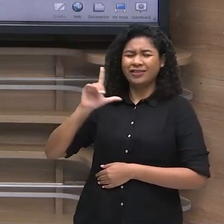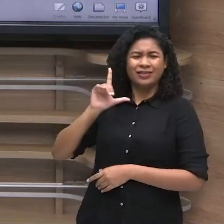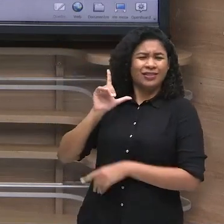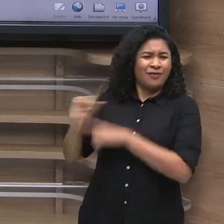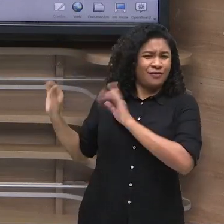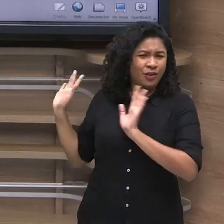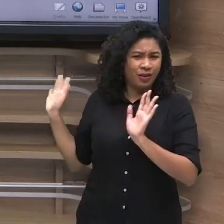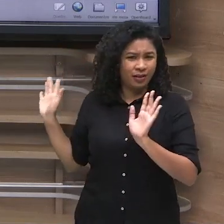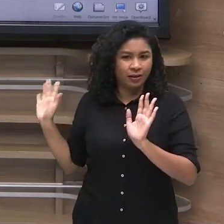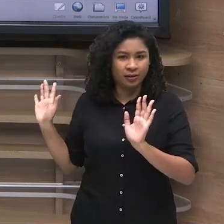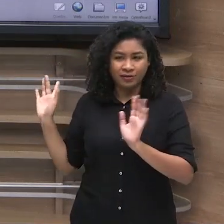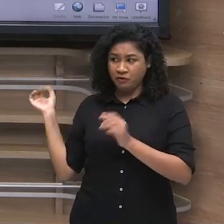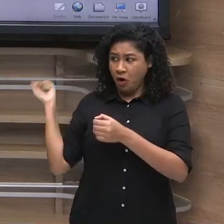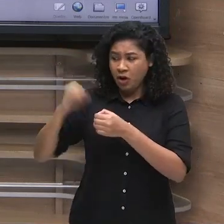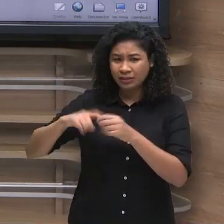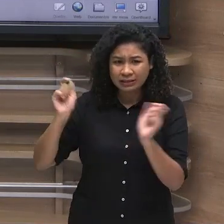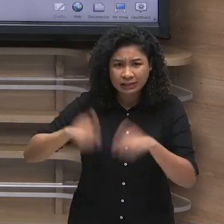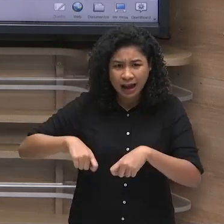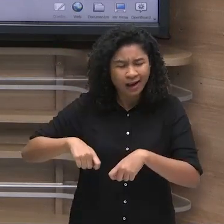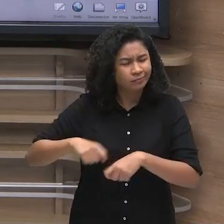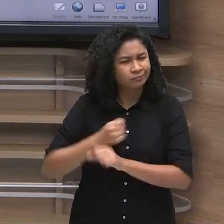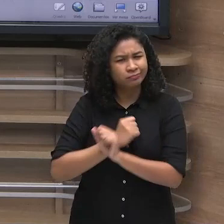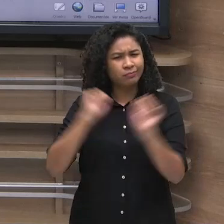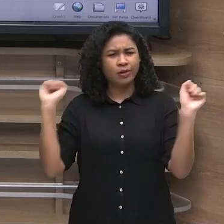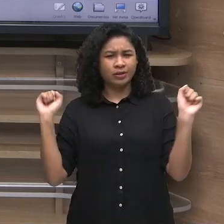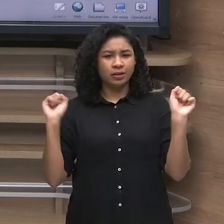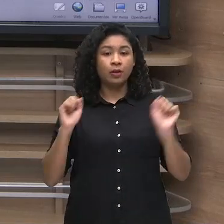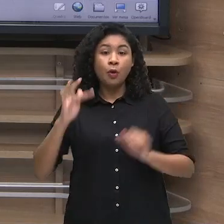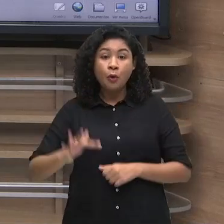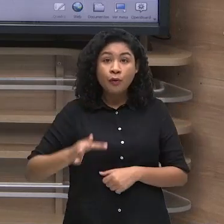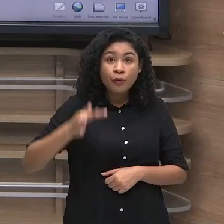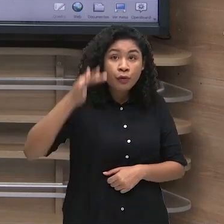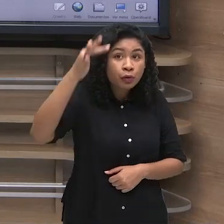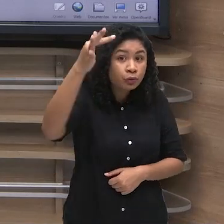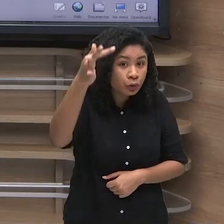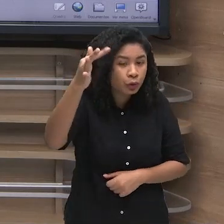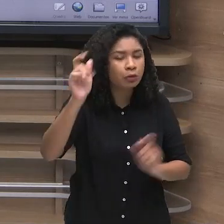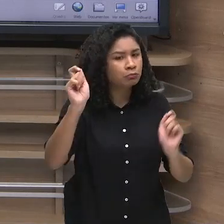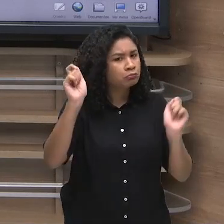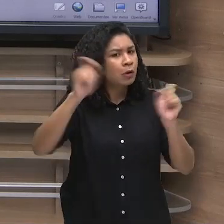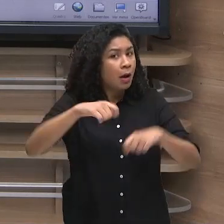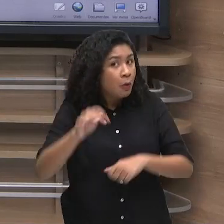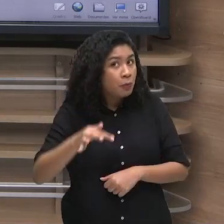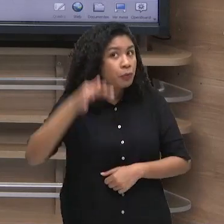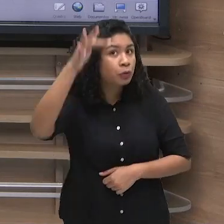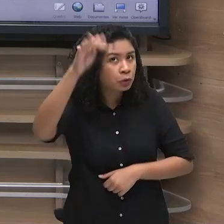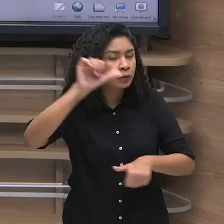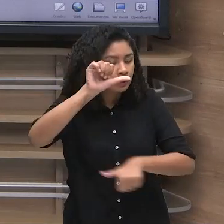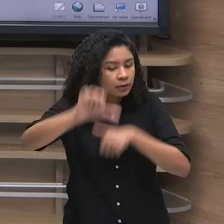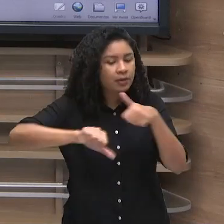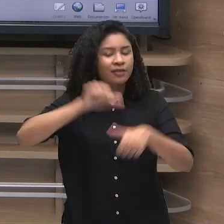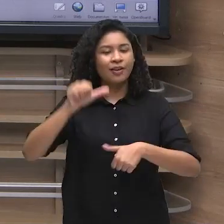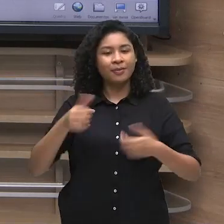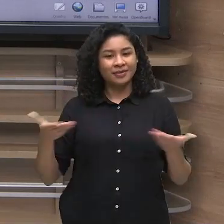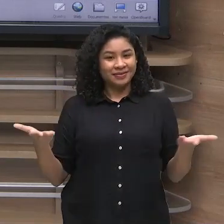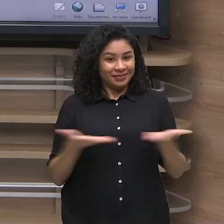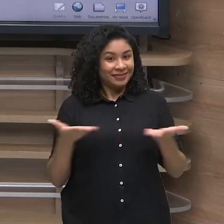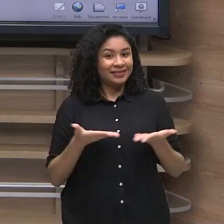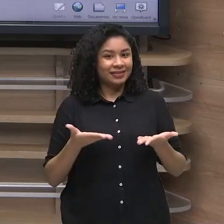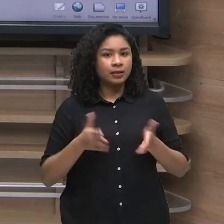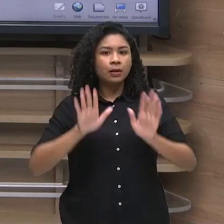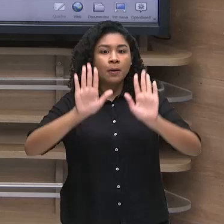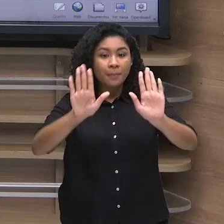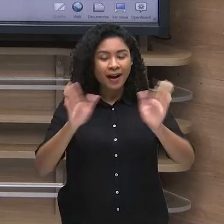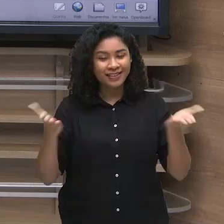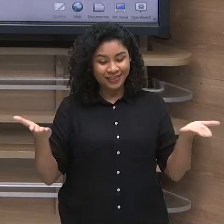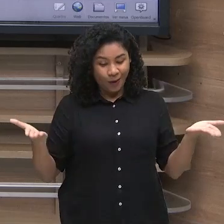não tem como resgatarmos. O futuro, quando chegar, é presente. Então, afinal de contas, nós só